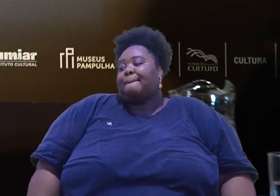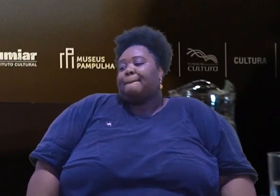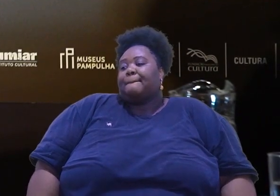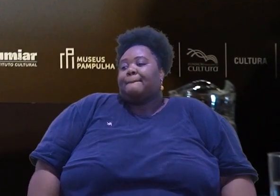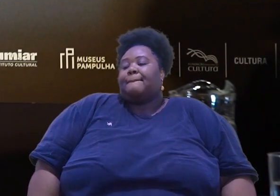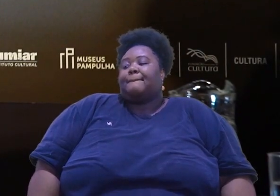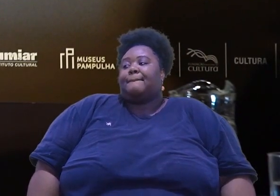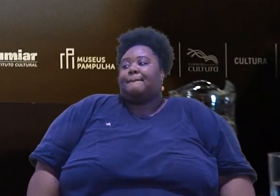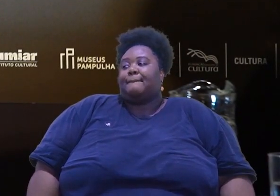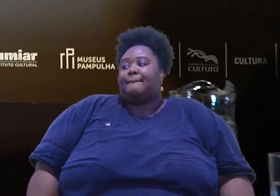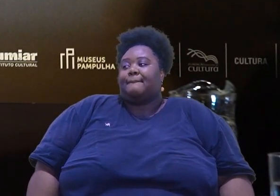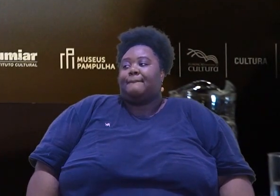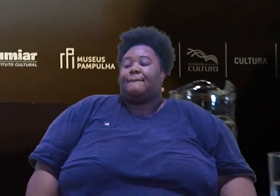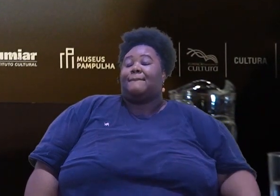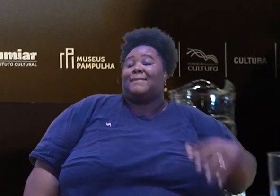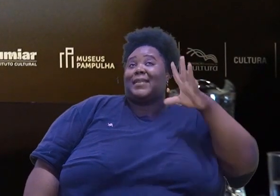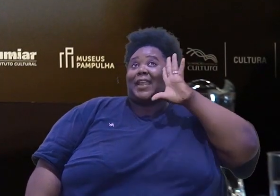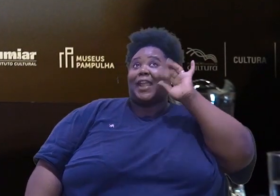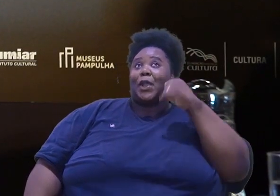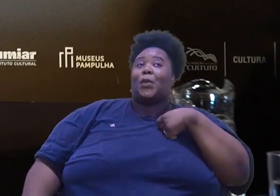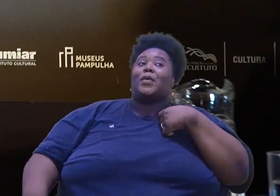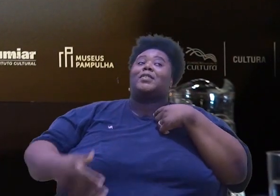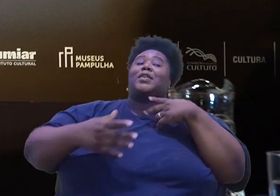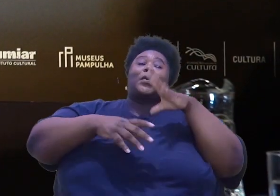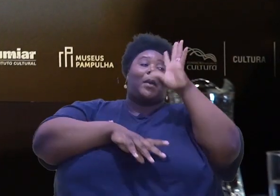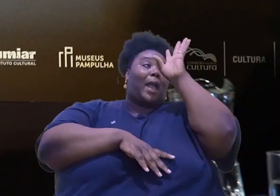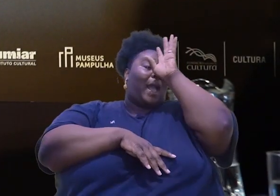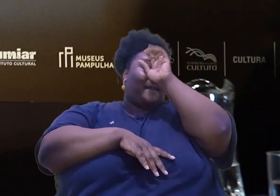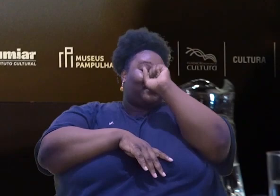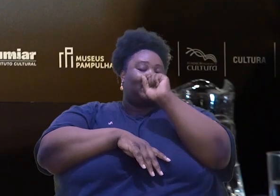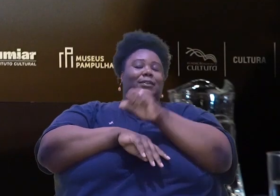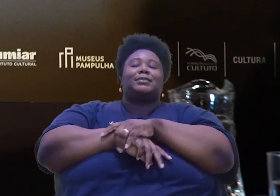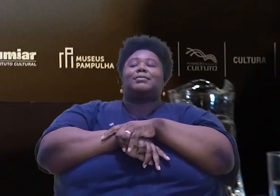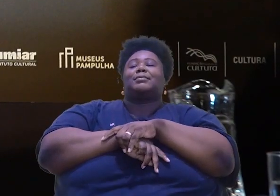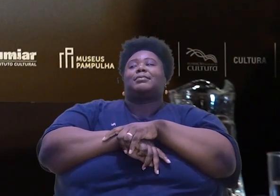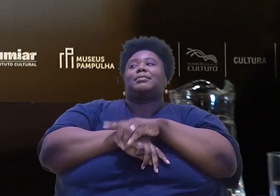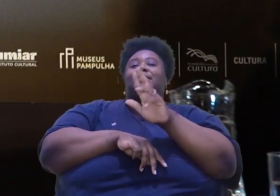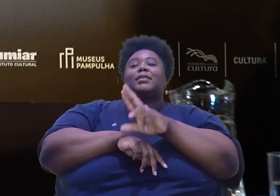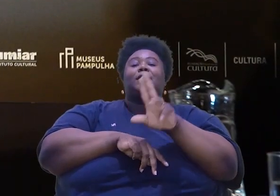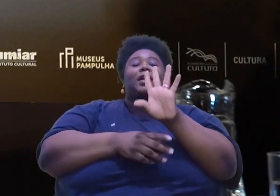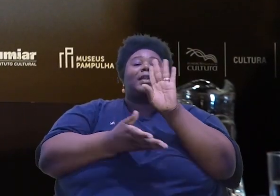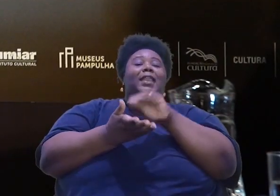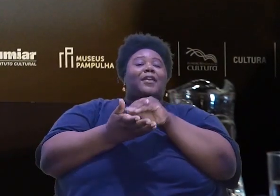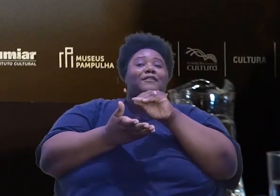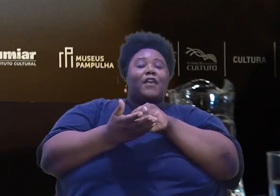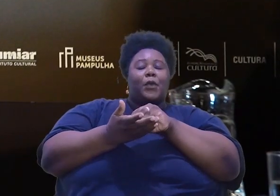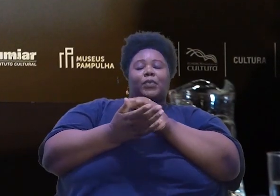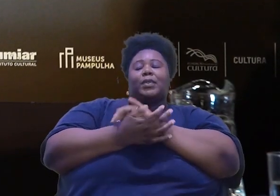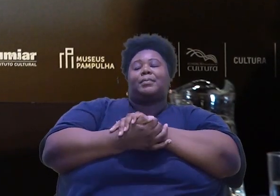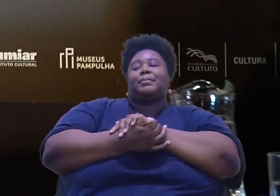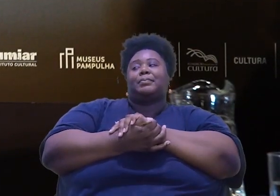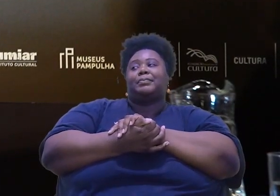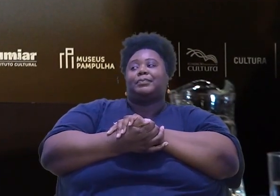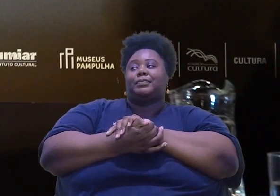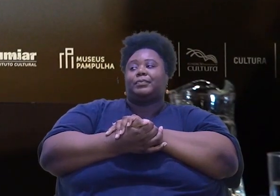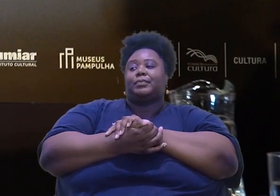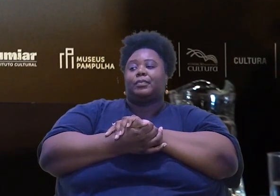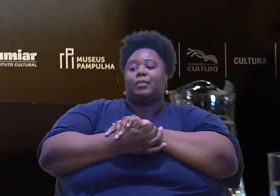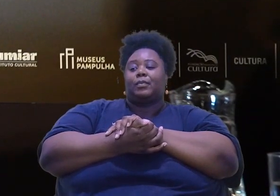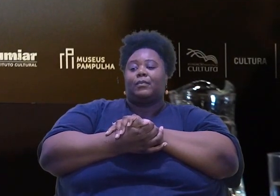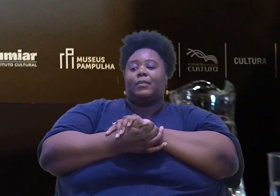eu acho que desde cedo eu aprendi a fabular a partir da carência, né? A partir